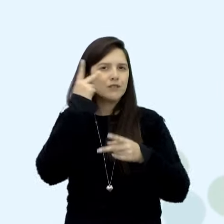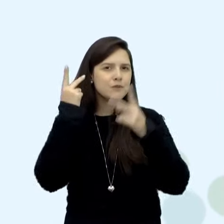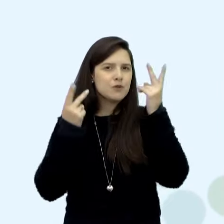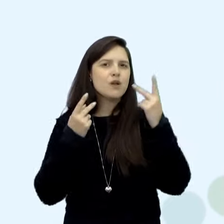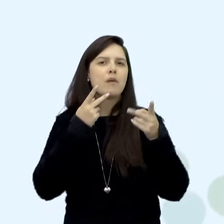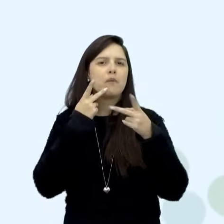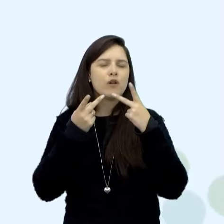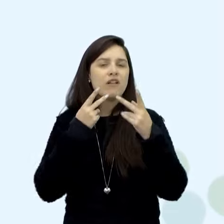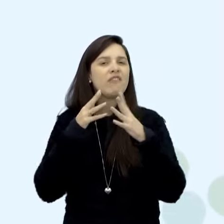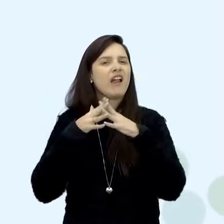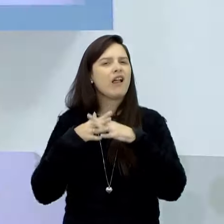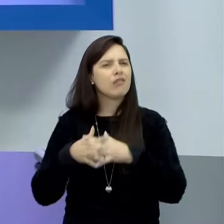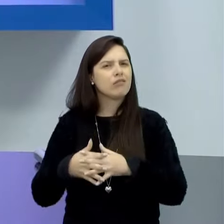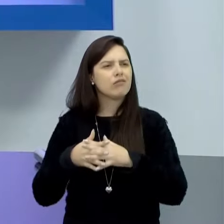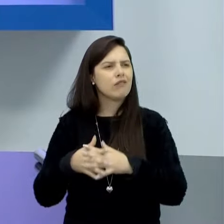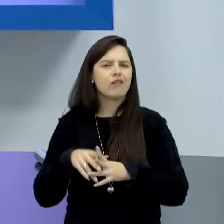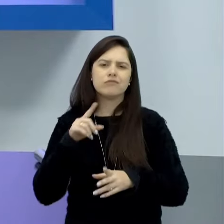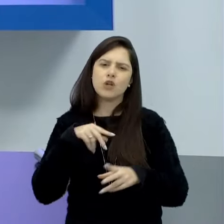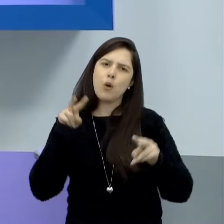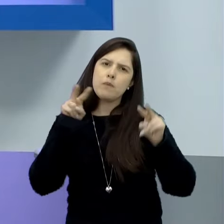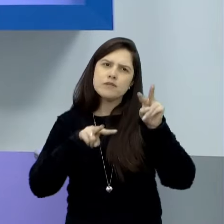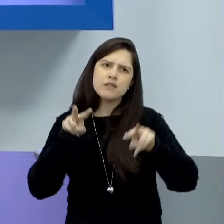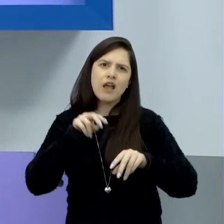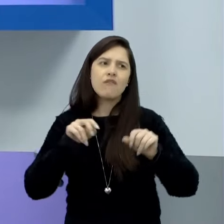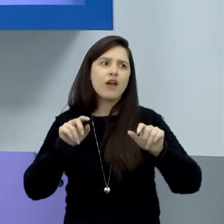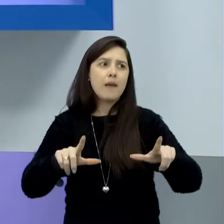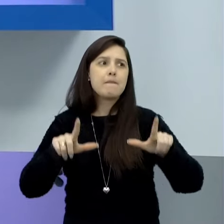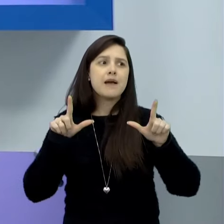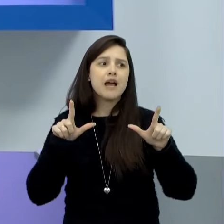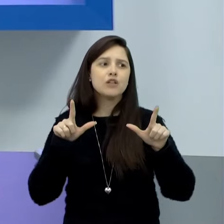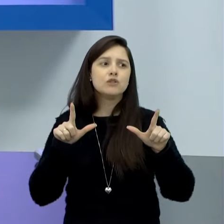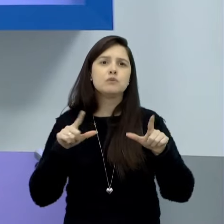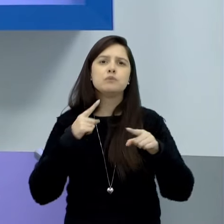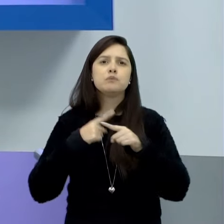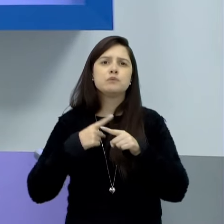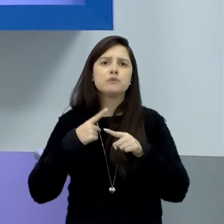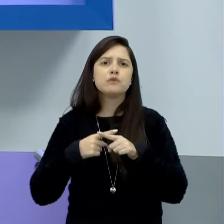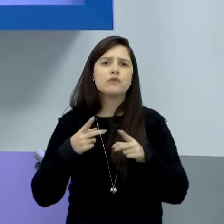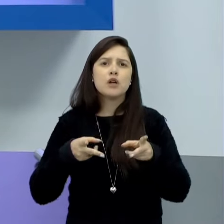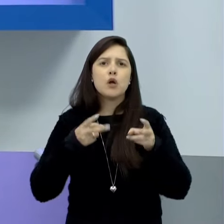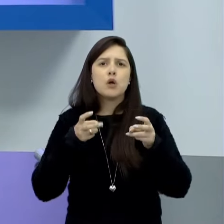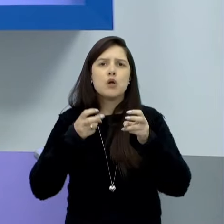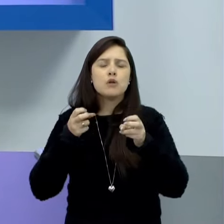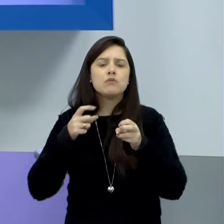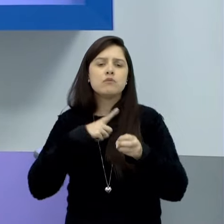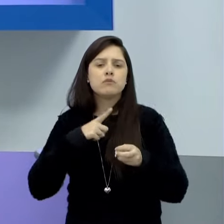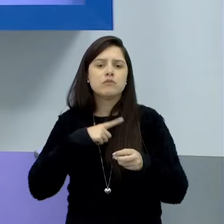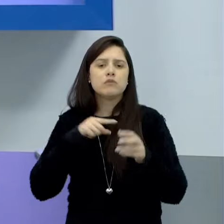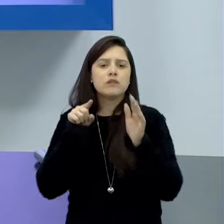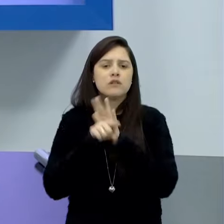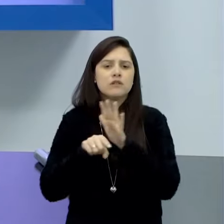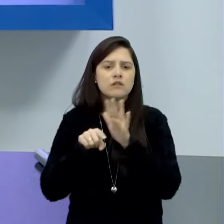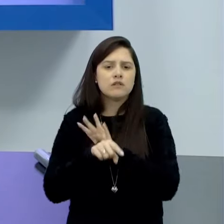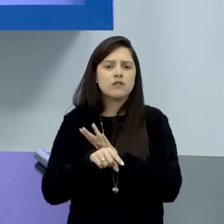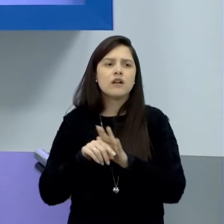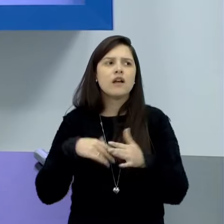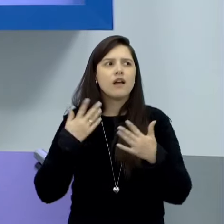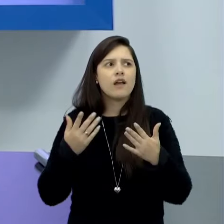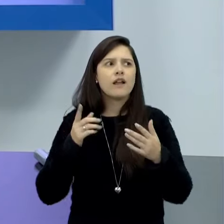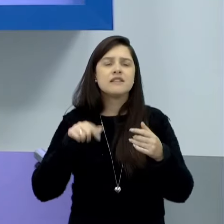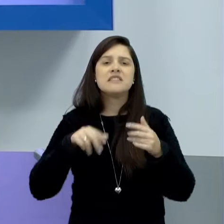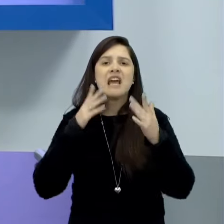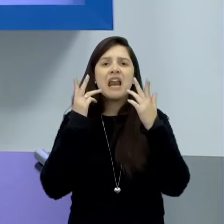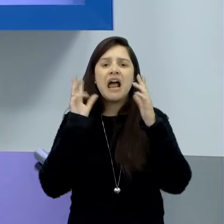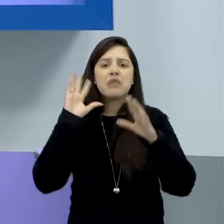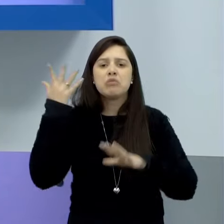ficar na dúvida quando elas observam essa imagem. Por quê? Se você observar, você vai ter aquele campo verde, né, que pertence à